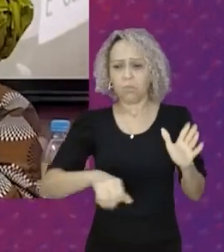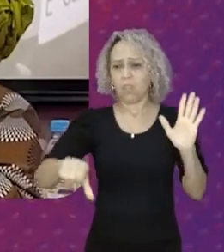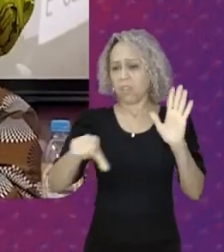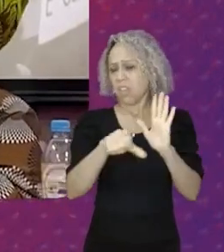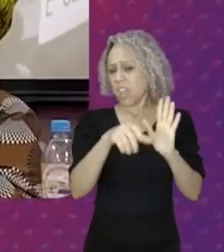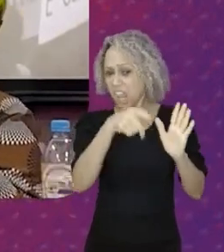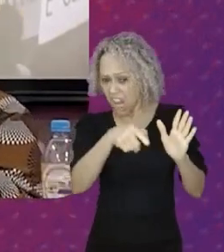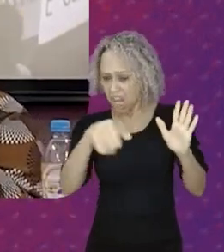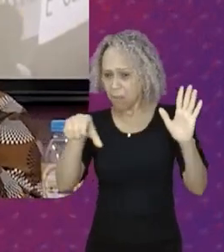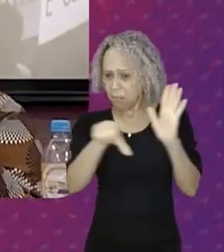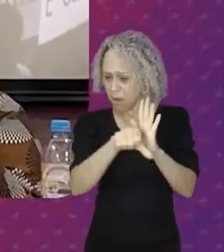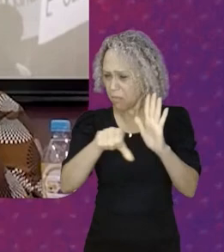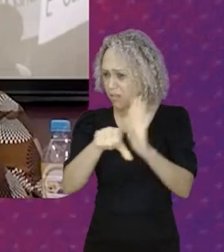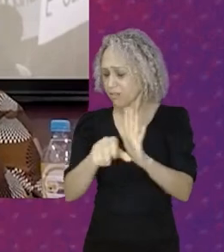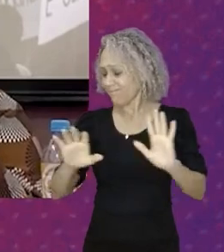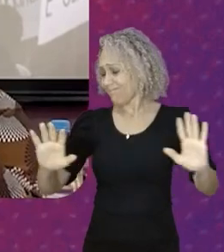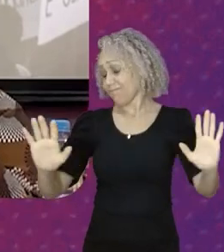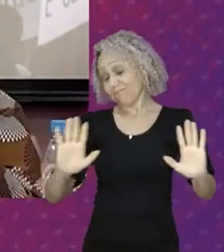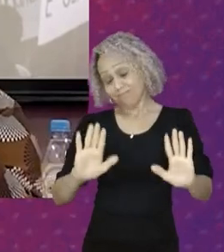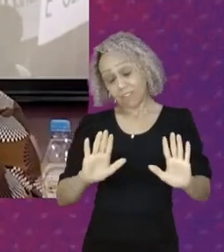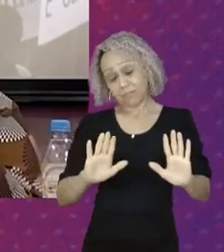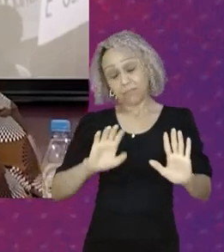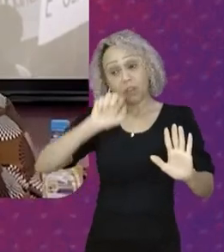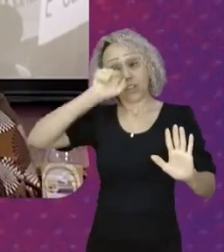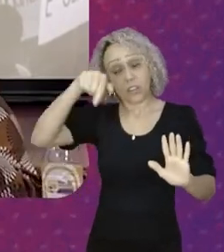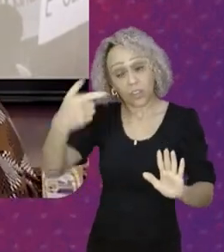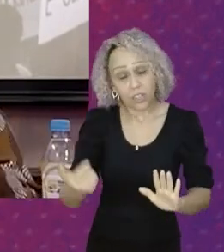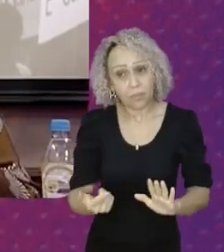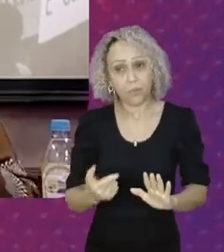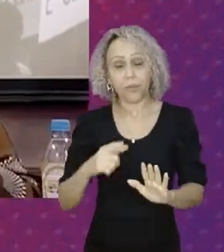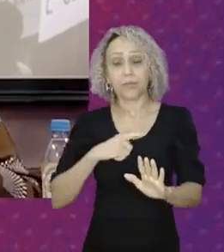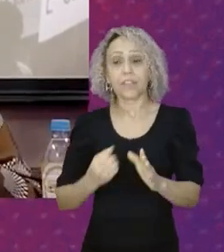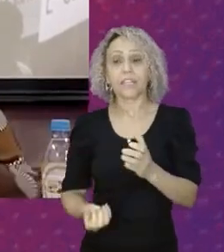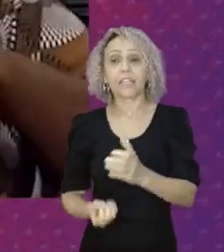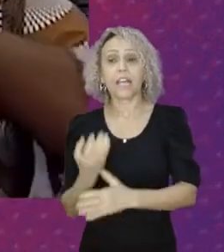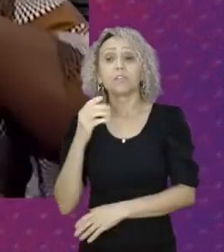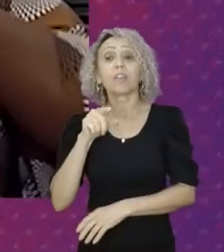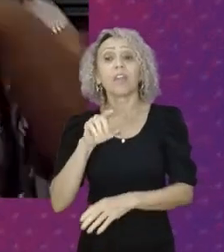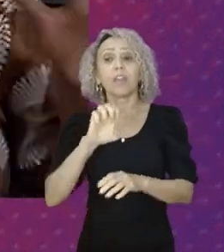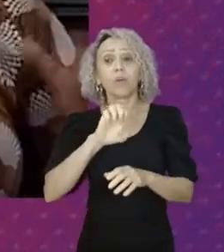vamos lá, né, gente? Movimento MNU, que está aí até hoje,